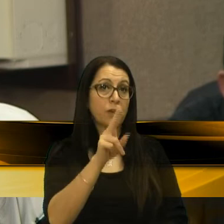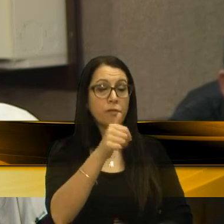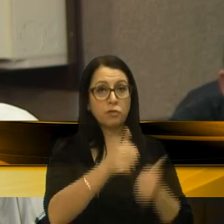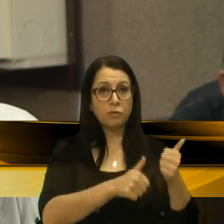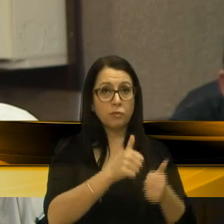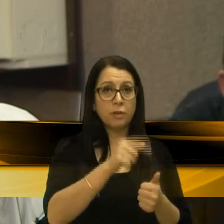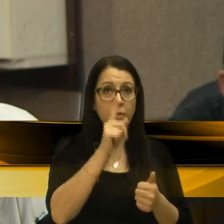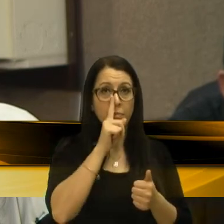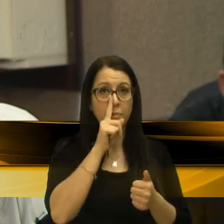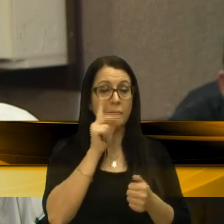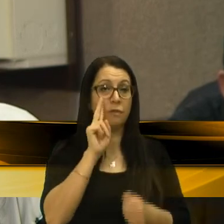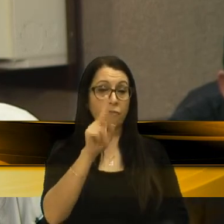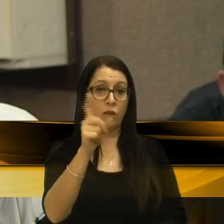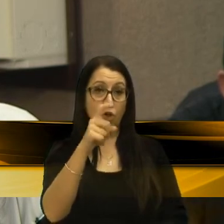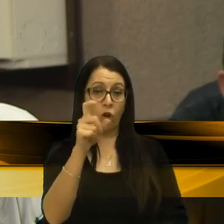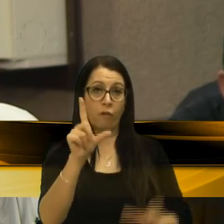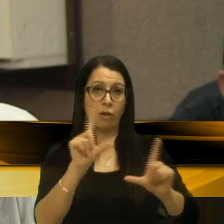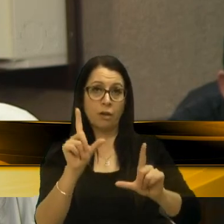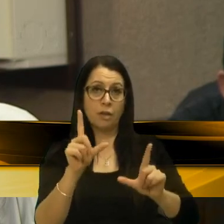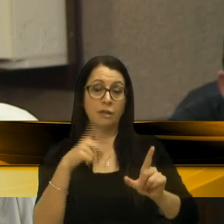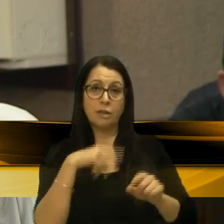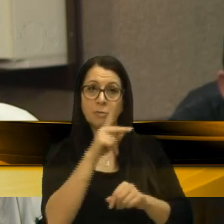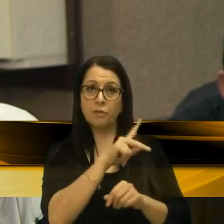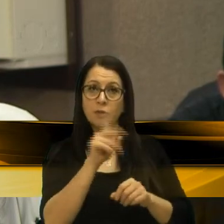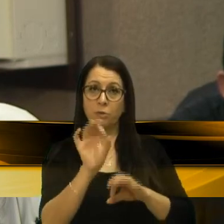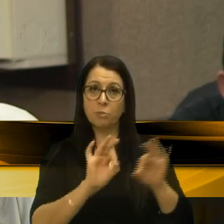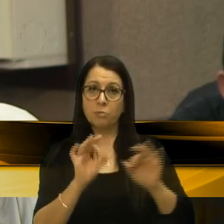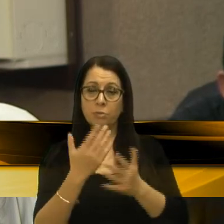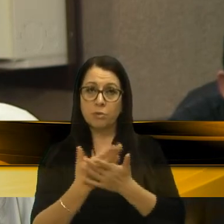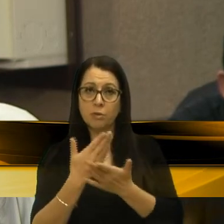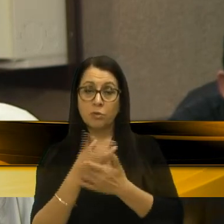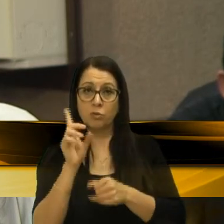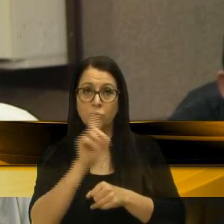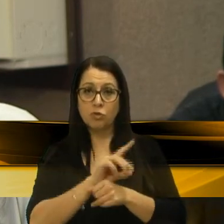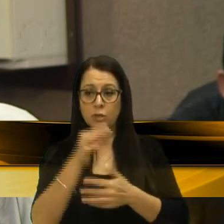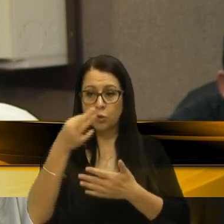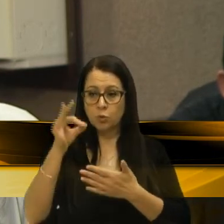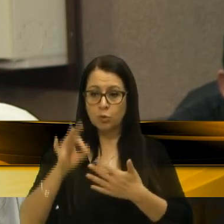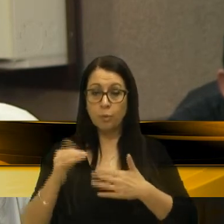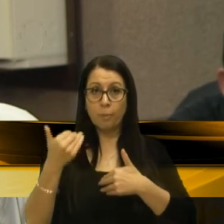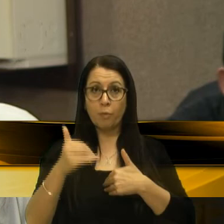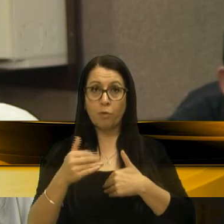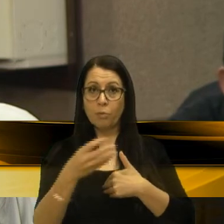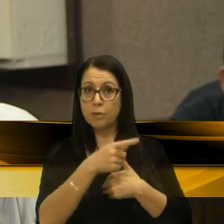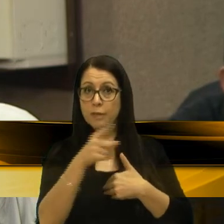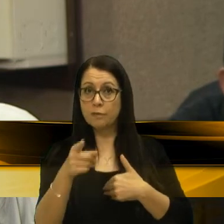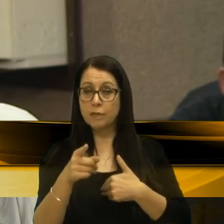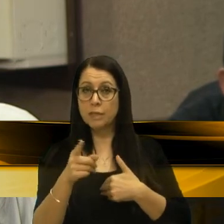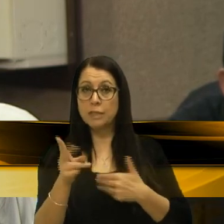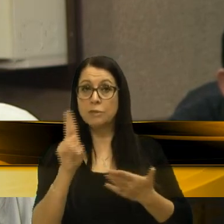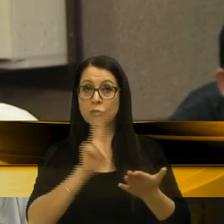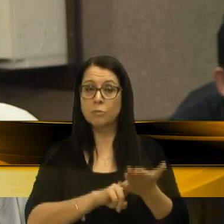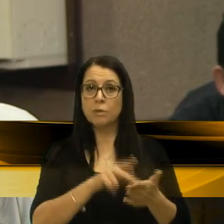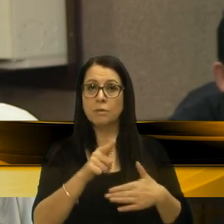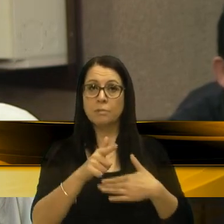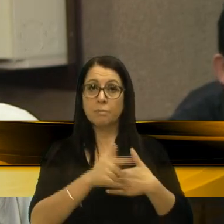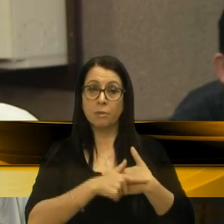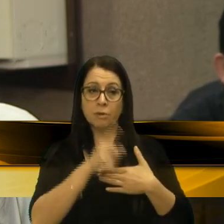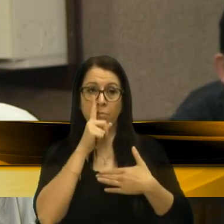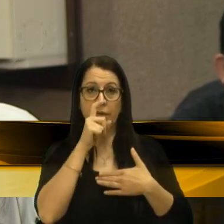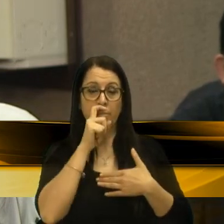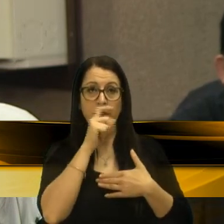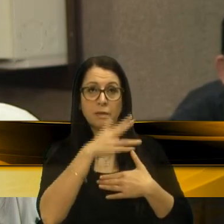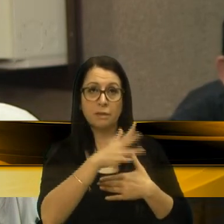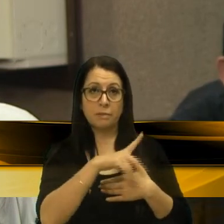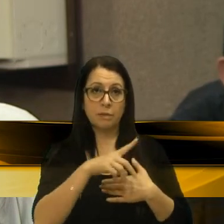a mãe está assistindo a novela, está lá um professor preparando a aula no outro dia, corrigindo as provas, para muitas vezes assumir esse papel de pai e mãe, que muitas